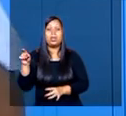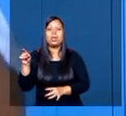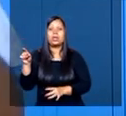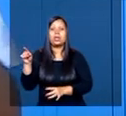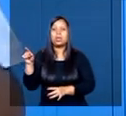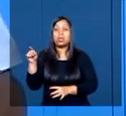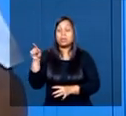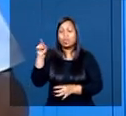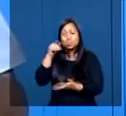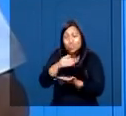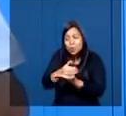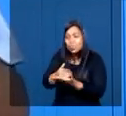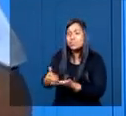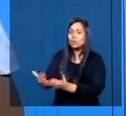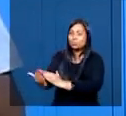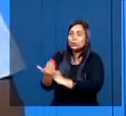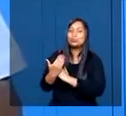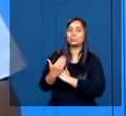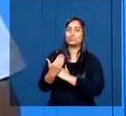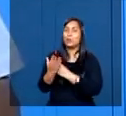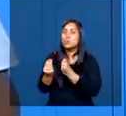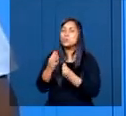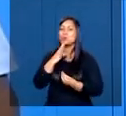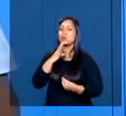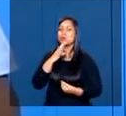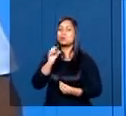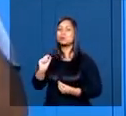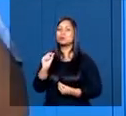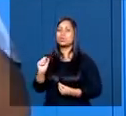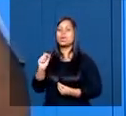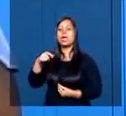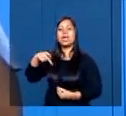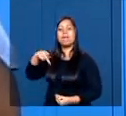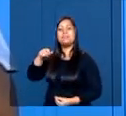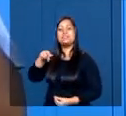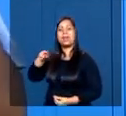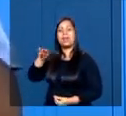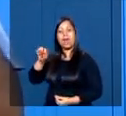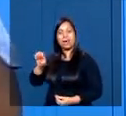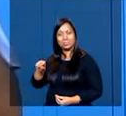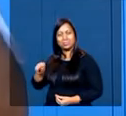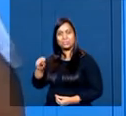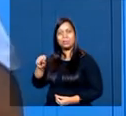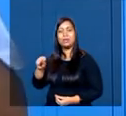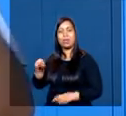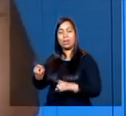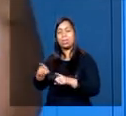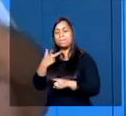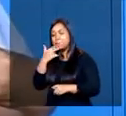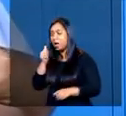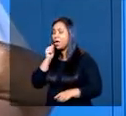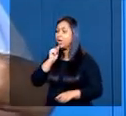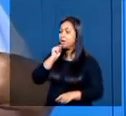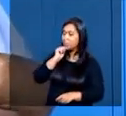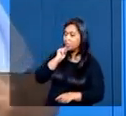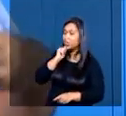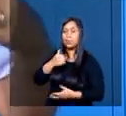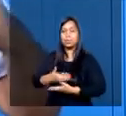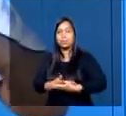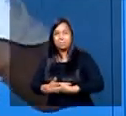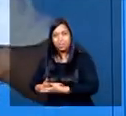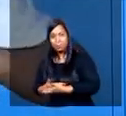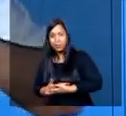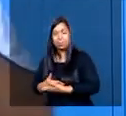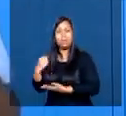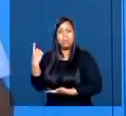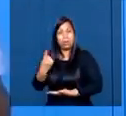desde o começo, agregar muito conhecimento de psicanálise e das relações pai, mãe, bebê, para a gente como grupo e